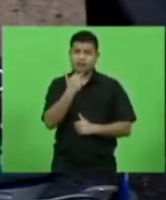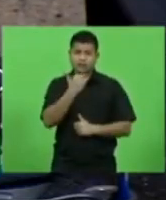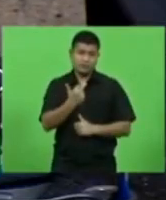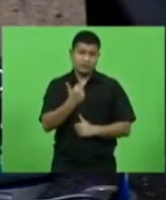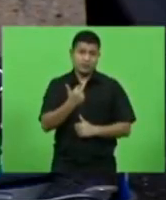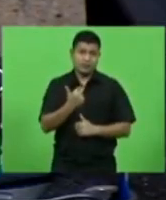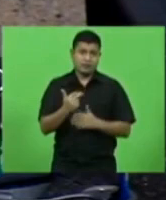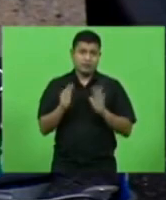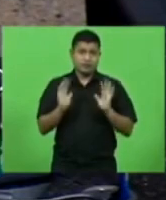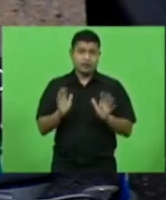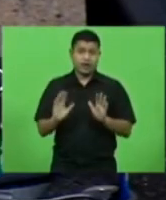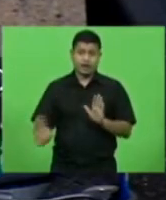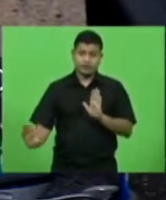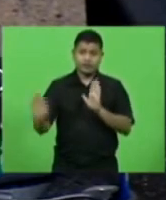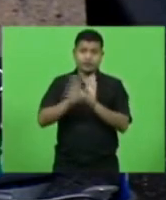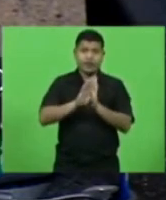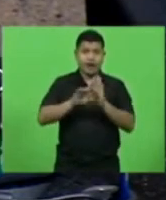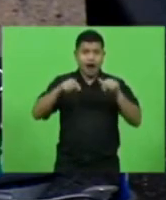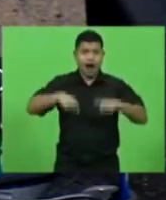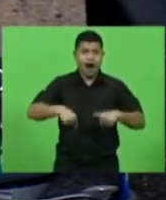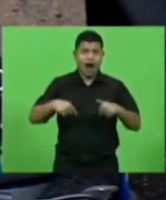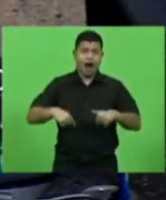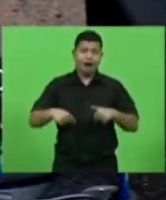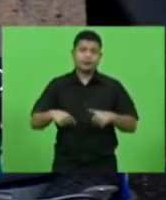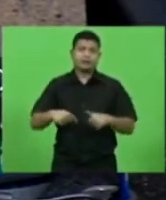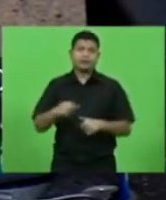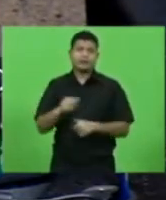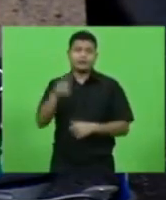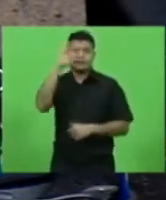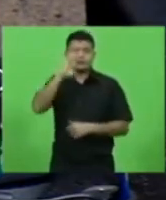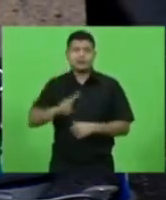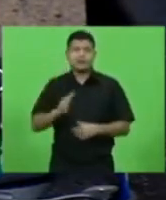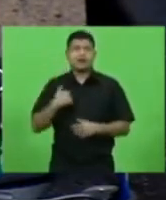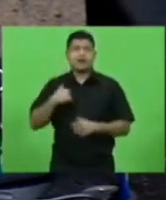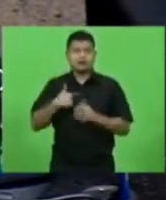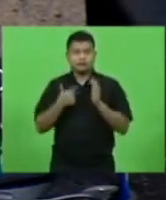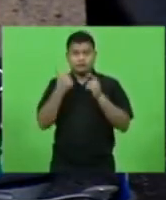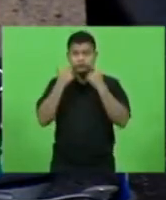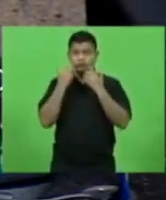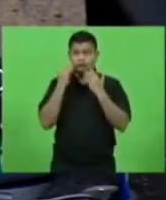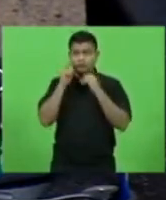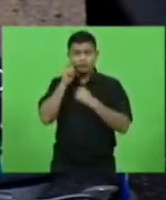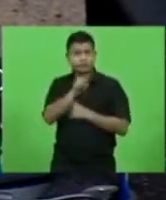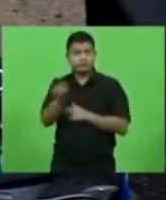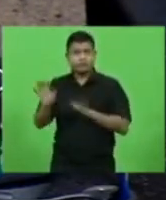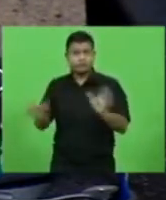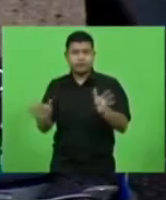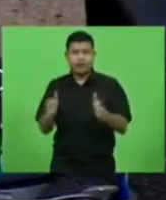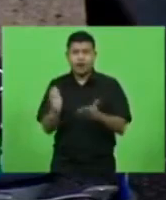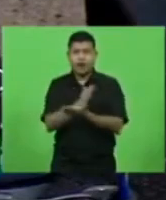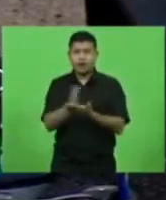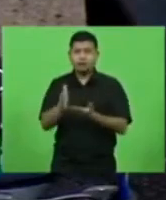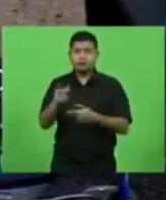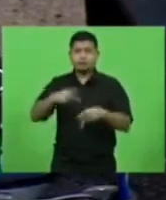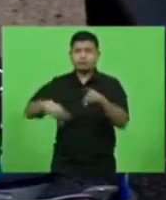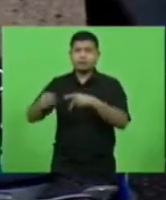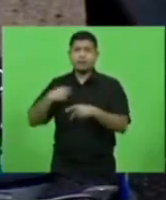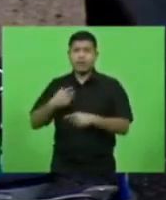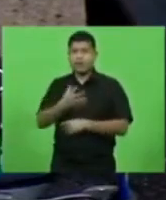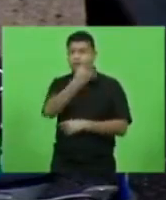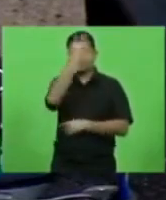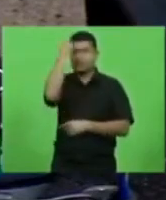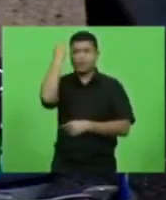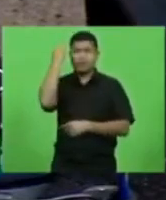já está chegando no Brasil em documentos públicos, e nós já temos visto também o povo brasileiro esquecer as normas do